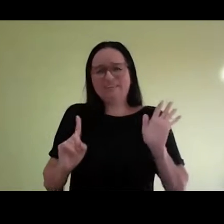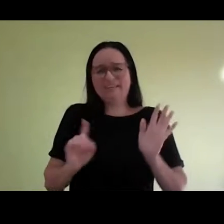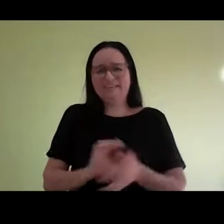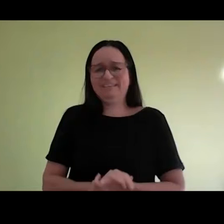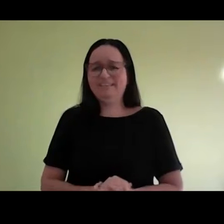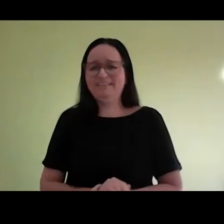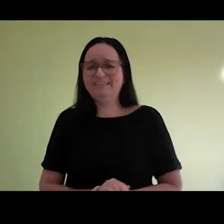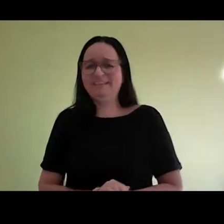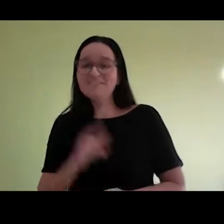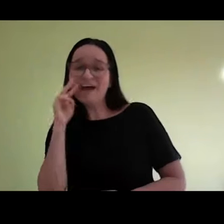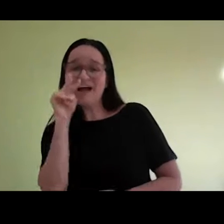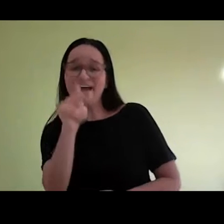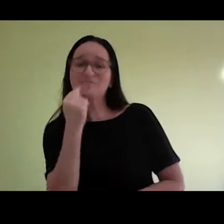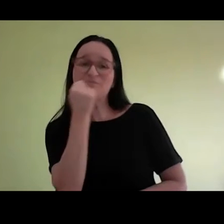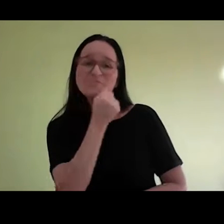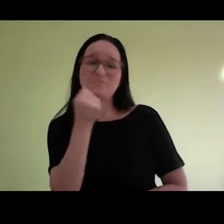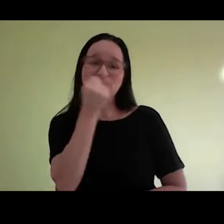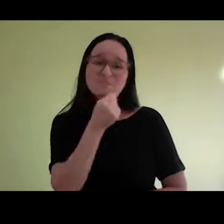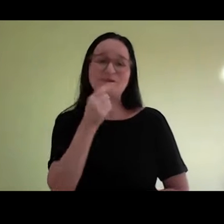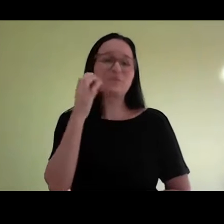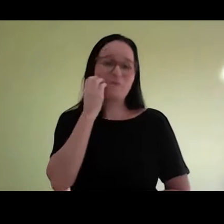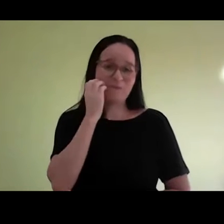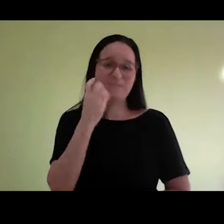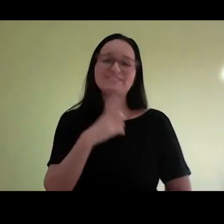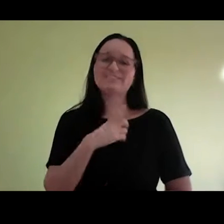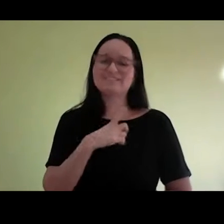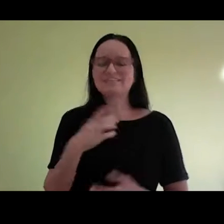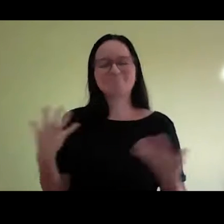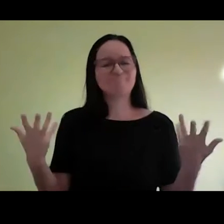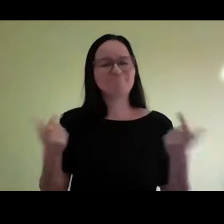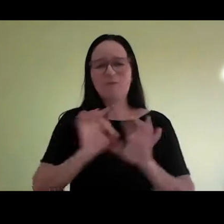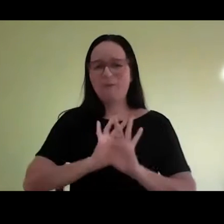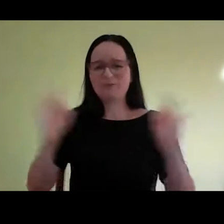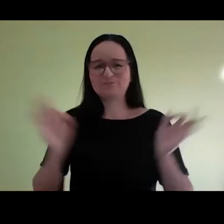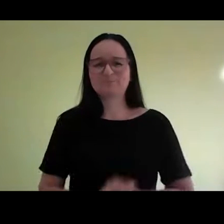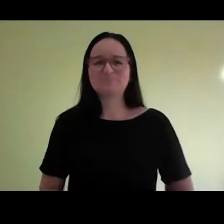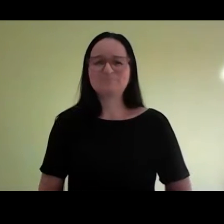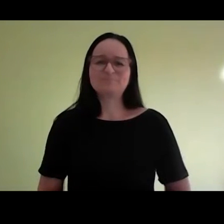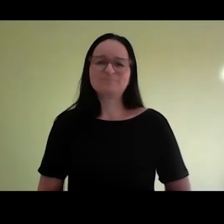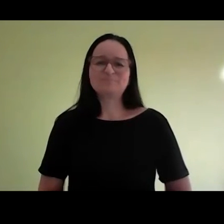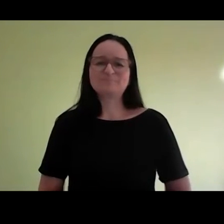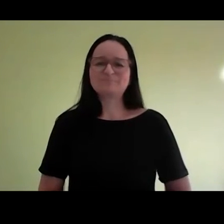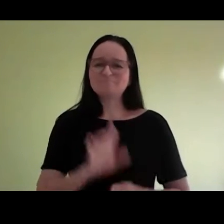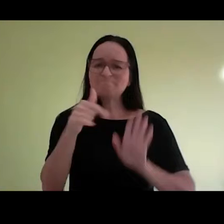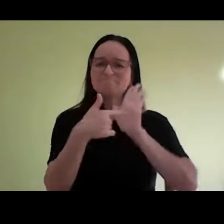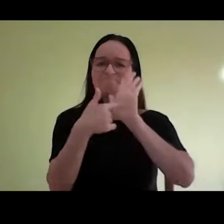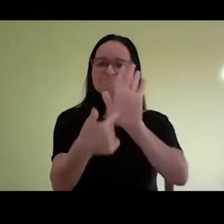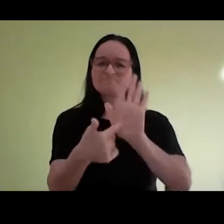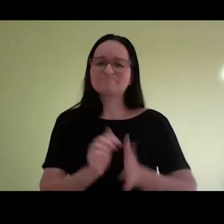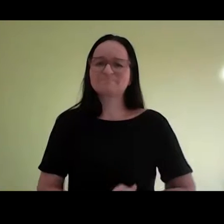pink? Que ótimo! Prazer a todos aqui. Deixa eu colocar aqui uma...